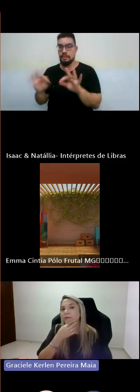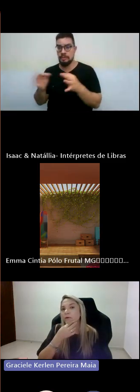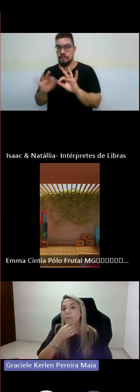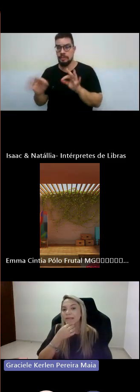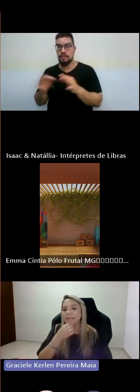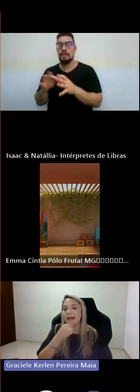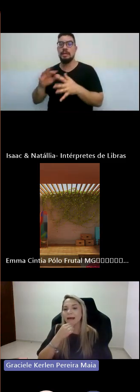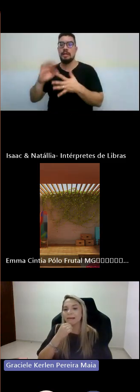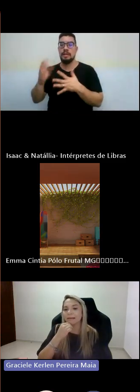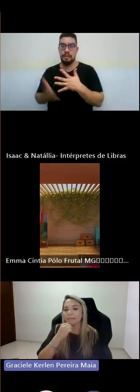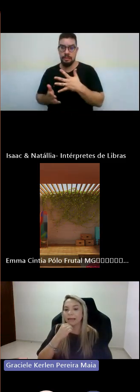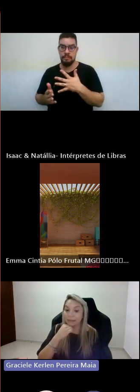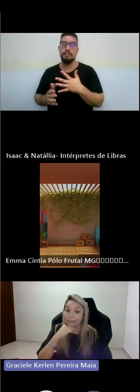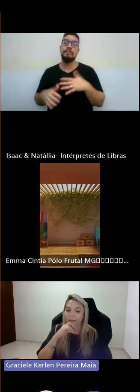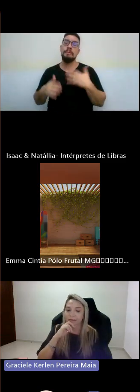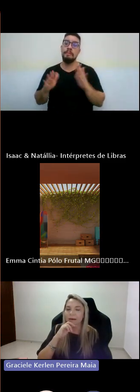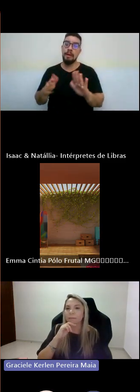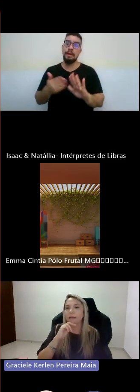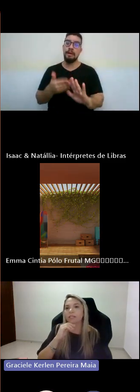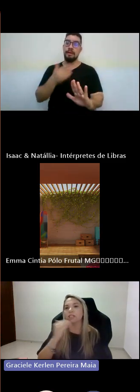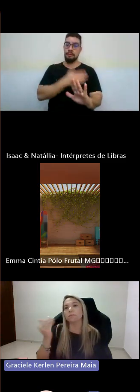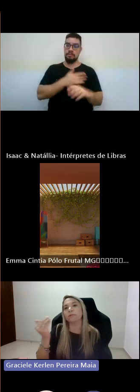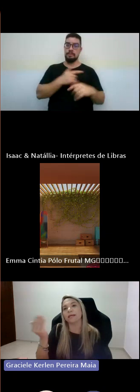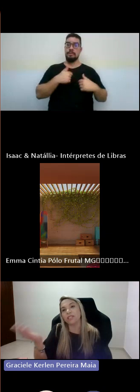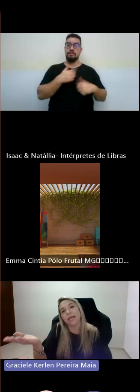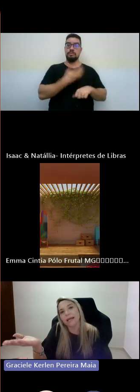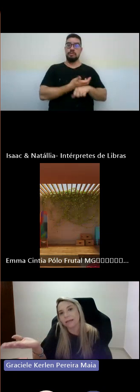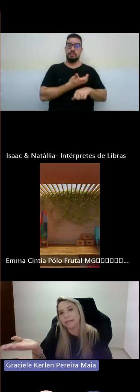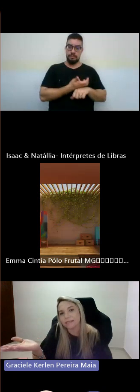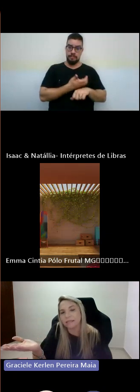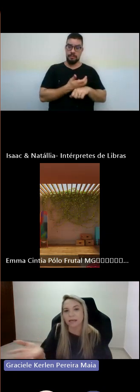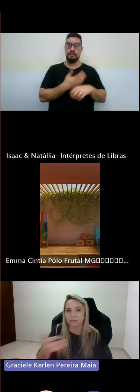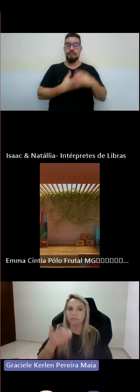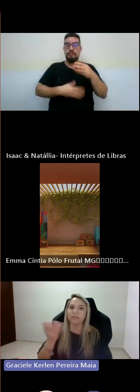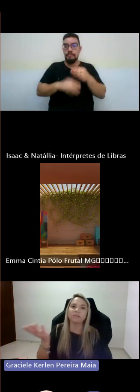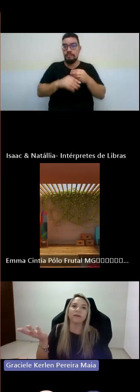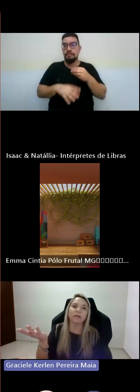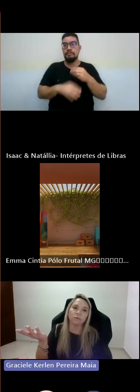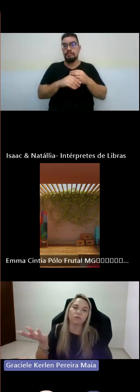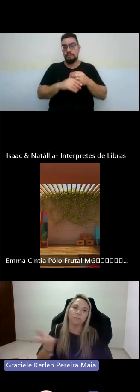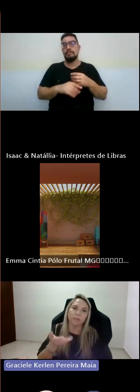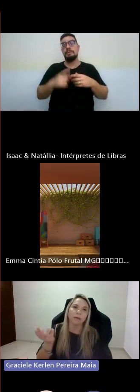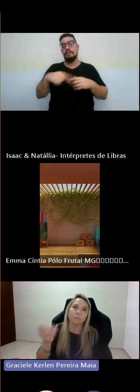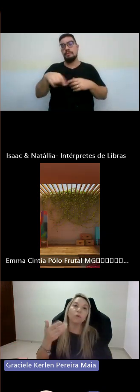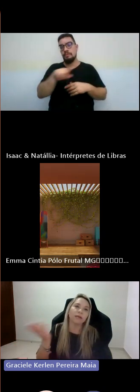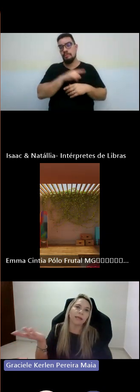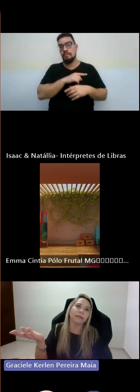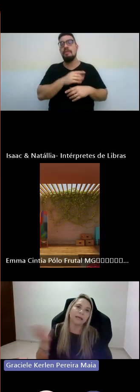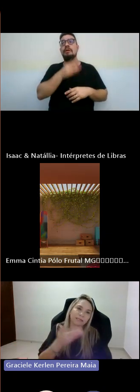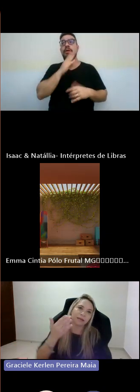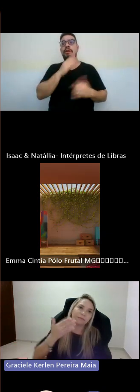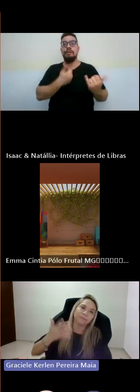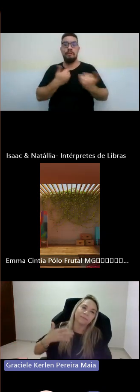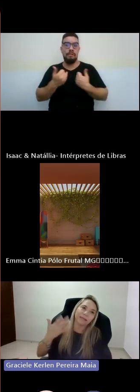precisava começar aqui para que a gente pudesse chegar até sintase, e vocês verão sobre por